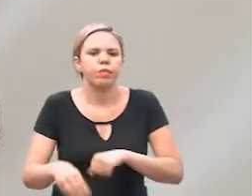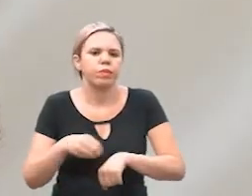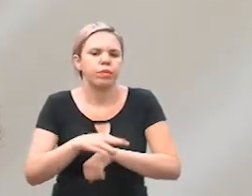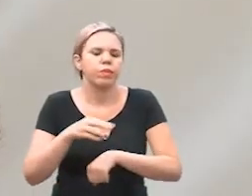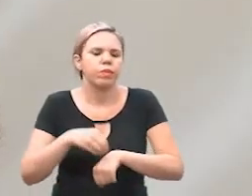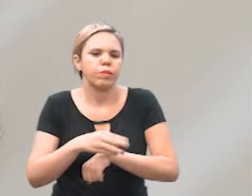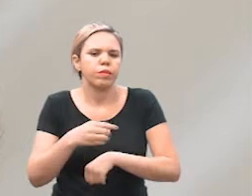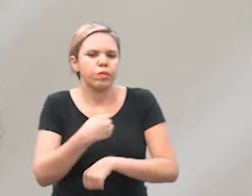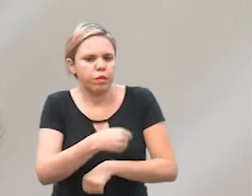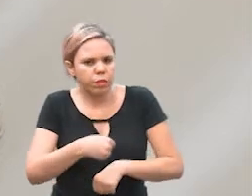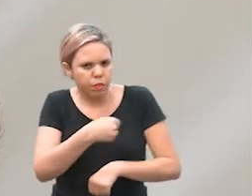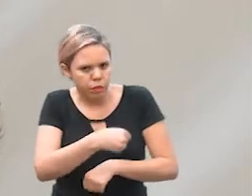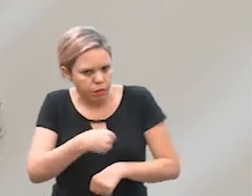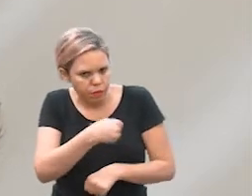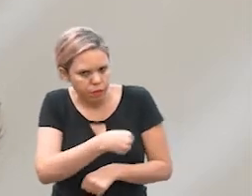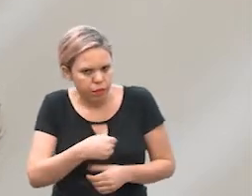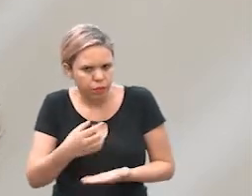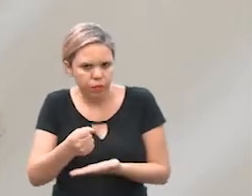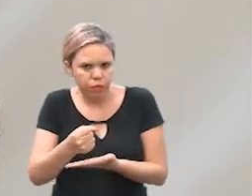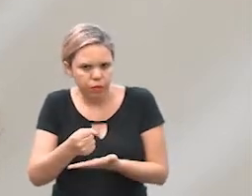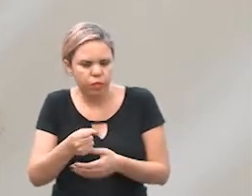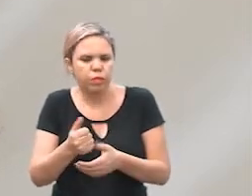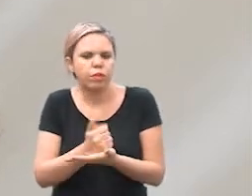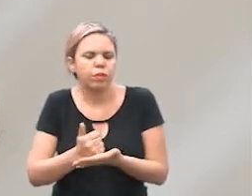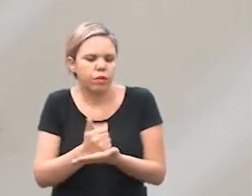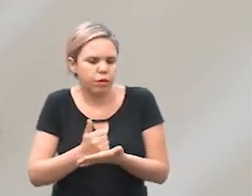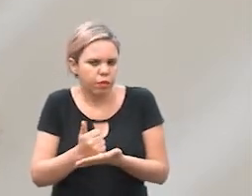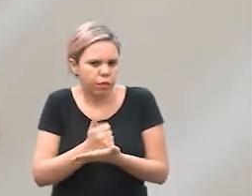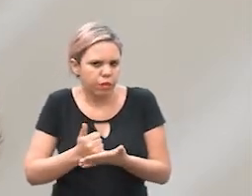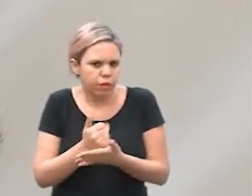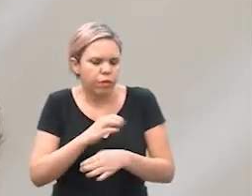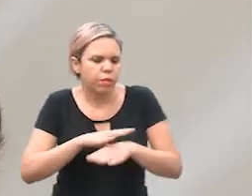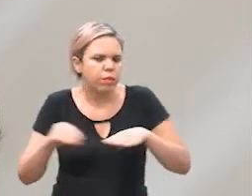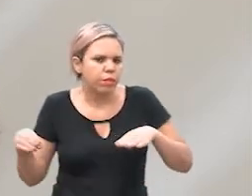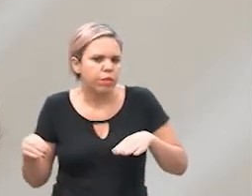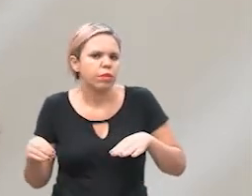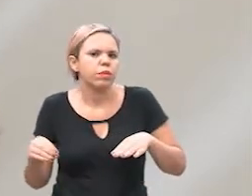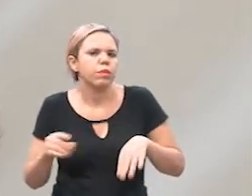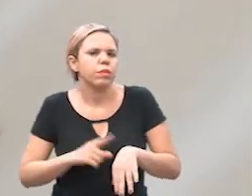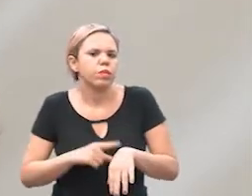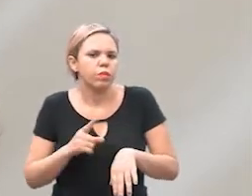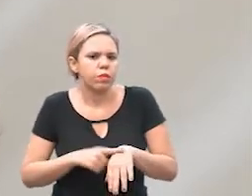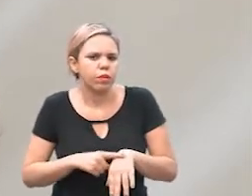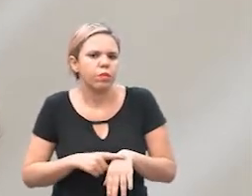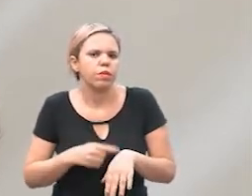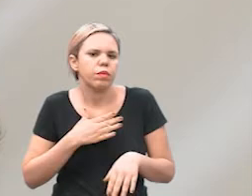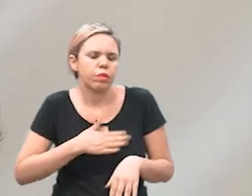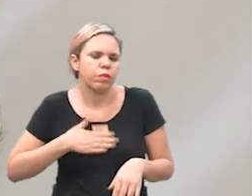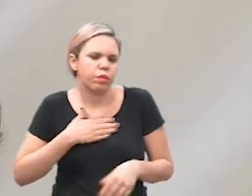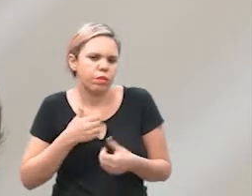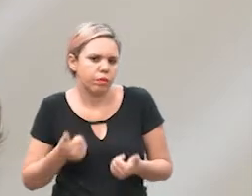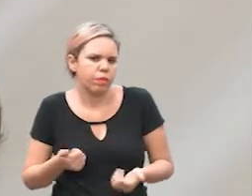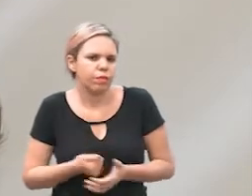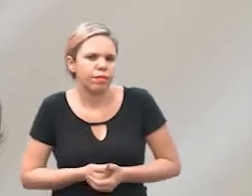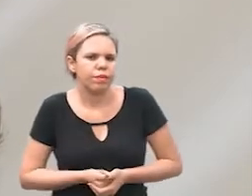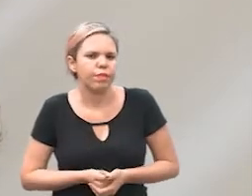passar uma pomadinha, assim, até para cicatrizar, para que esse momento seja realmente